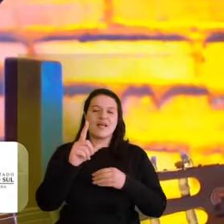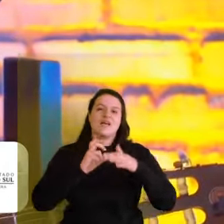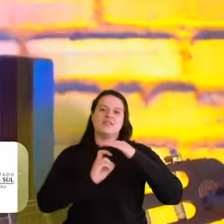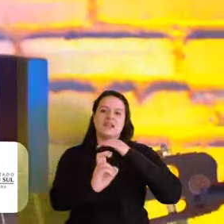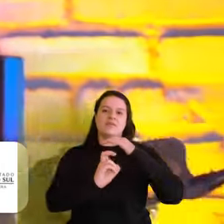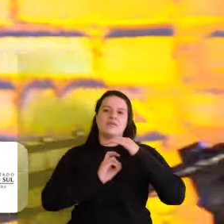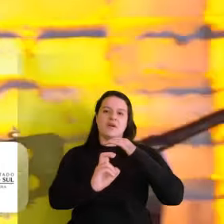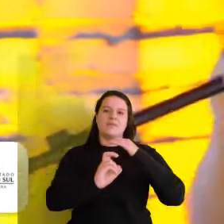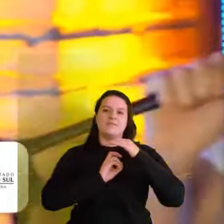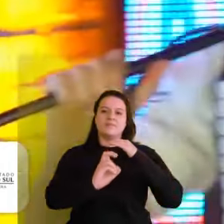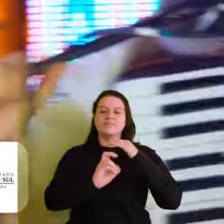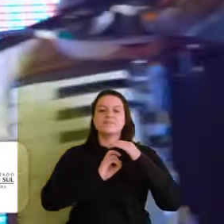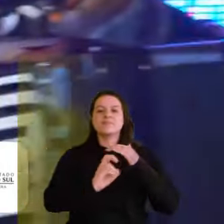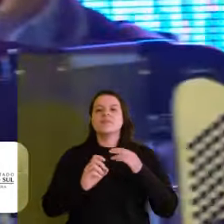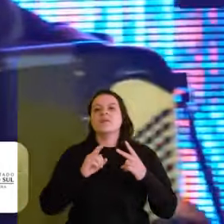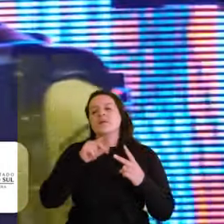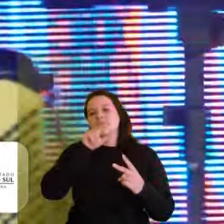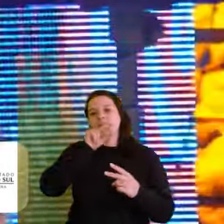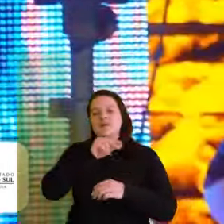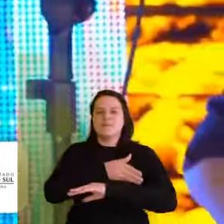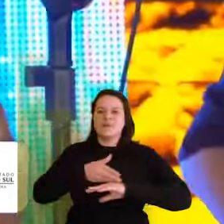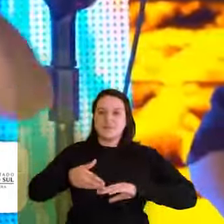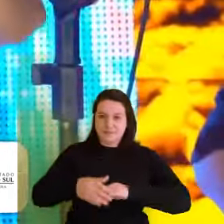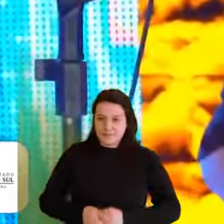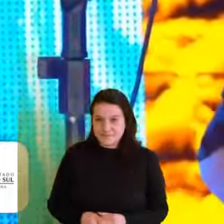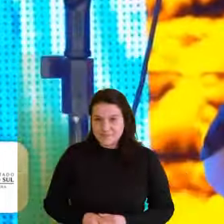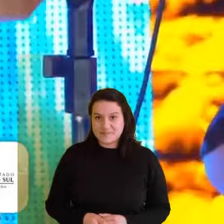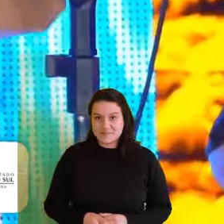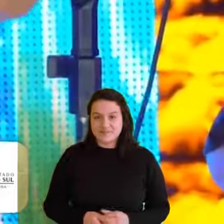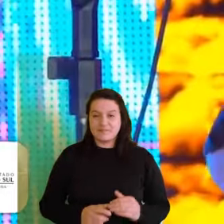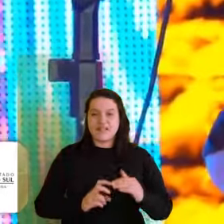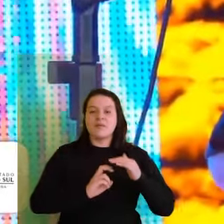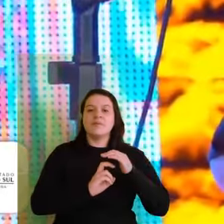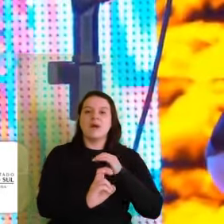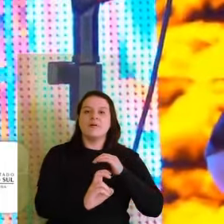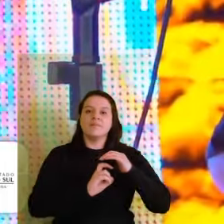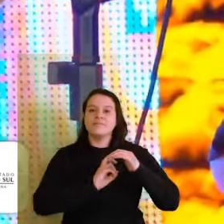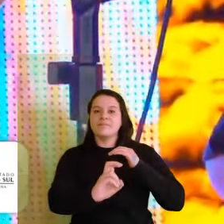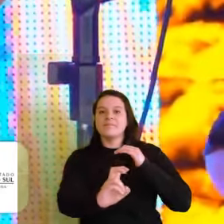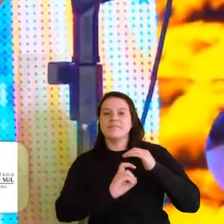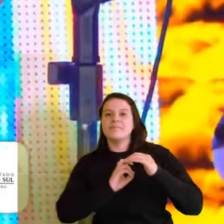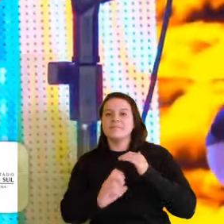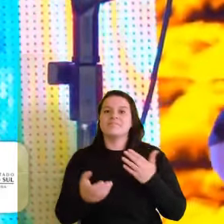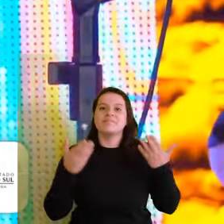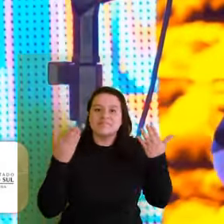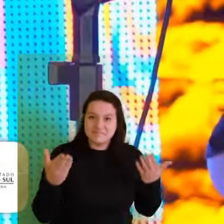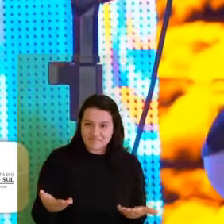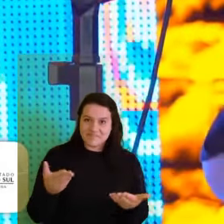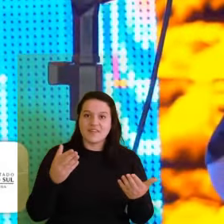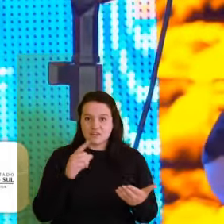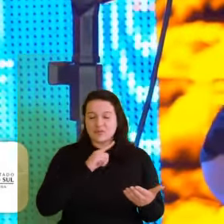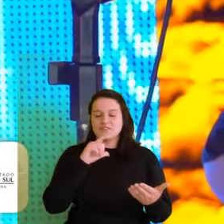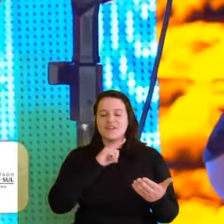Meu amigo Gustavo Tapejara. Fala, Márcio Fava, manda um abraço pro pessoal que tá em casa acompanhando a gente. Se inscreva no canal do Chiquito e Bordoneio